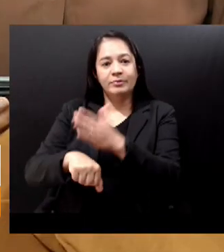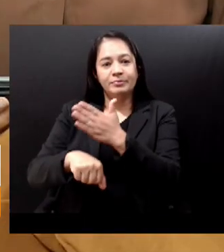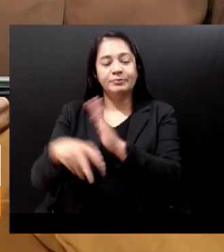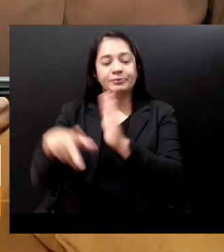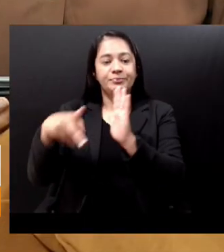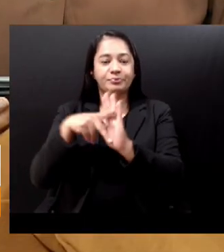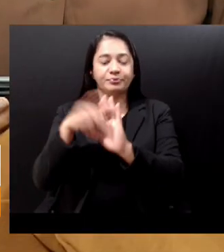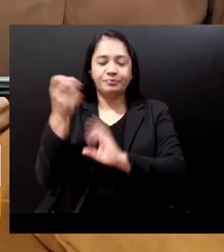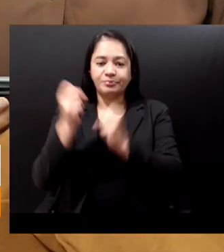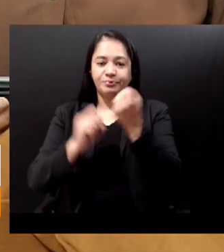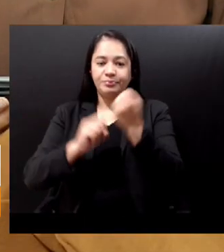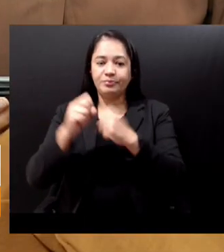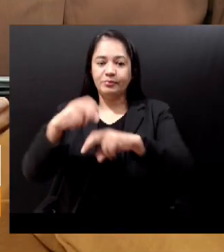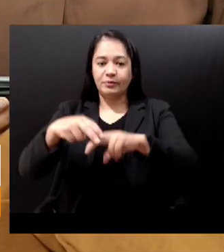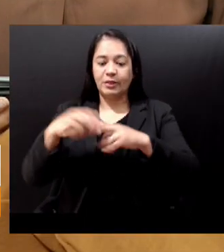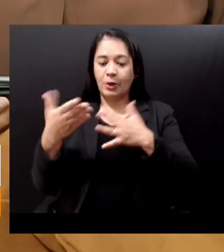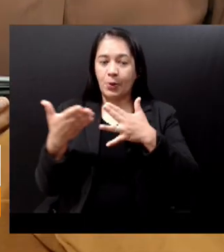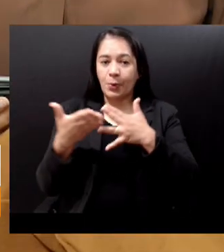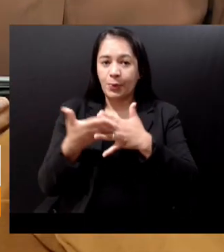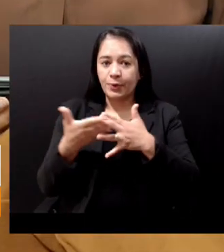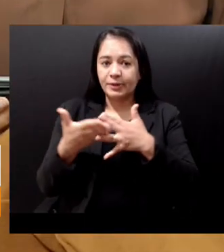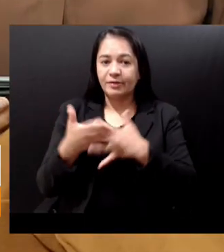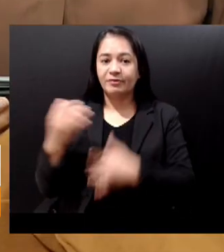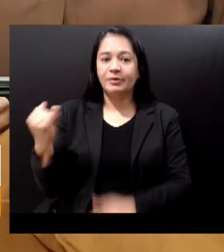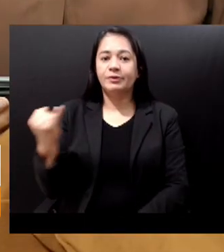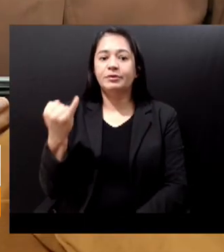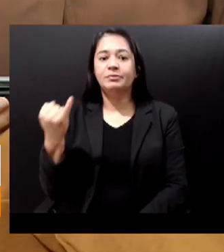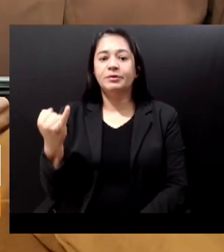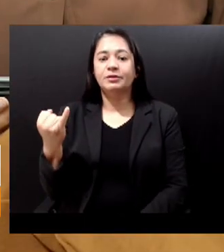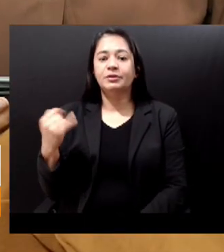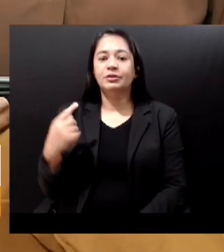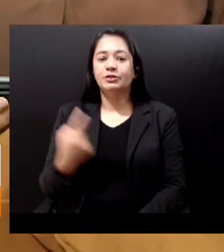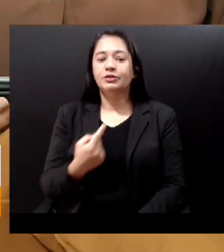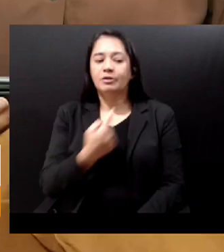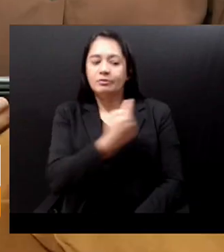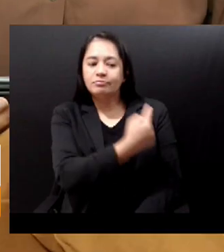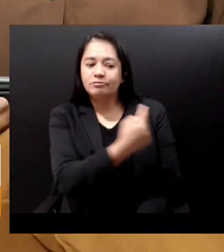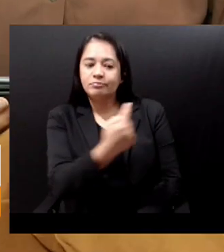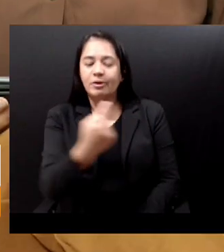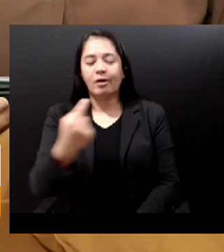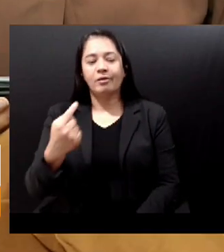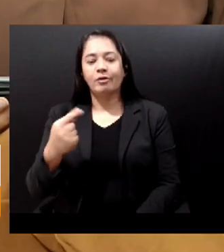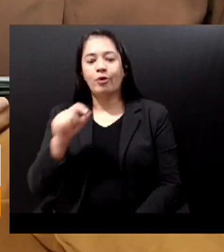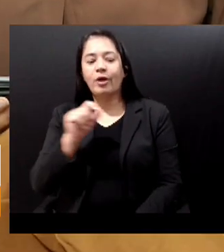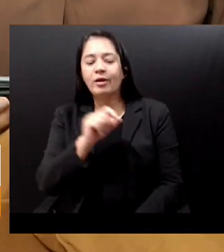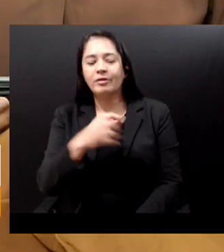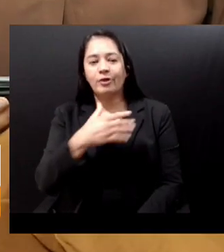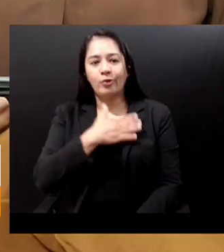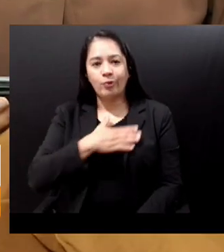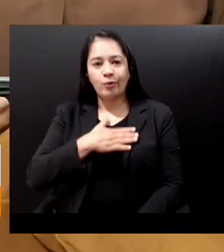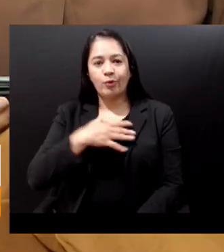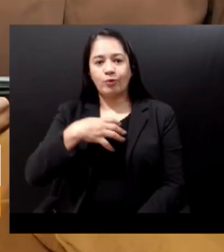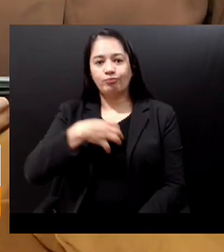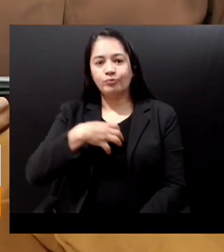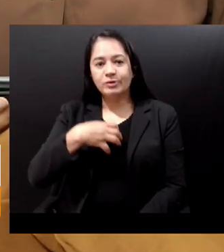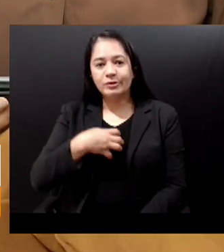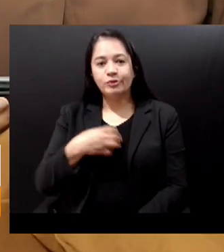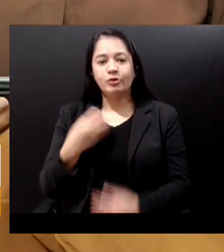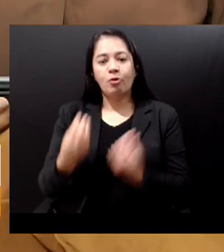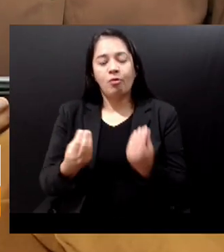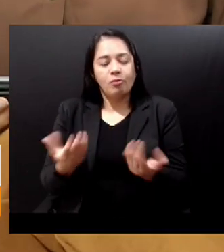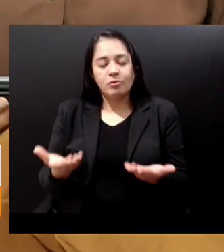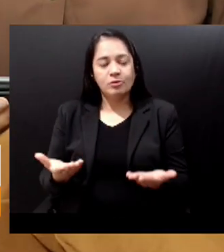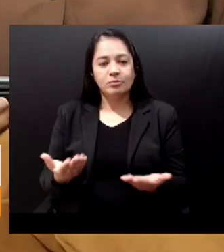ela é importante para isso, para a gente individualizar a questão do que ela gosta, do que ela prefere e como ela se sai melhor. Então